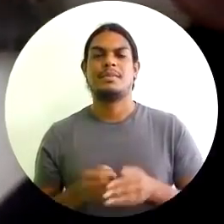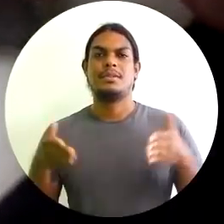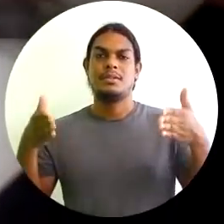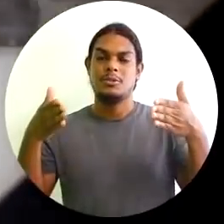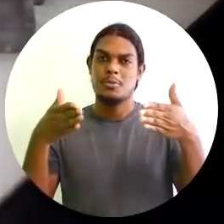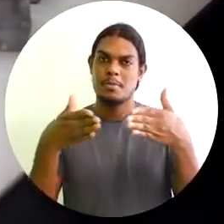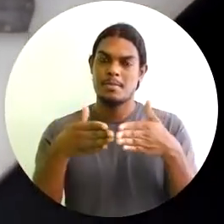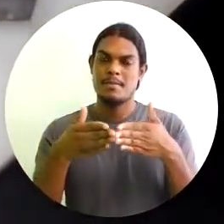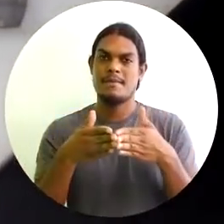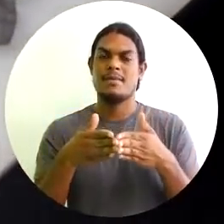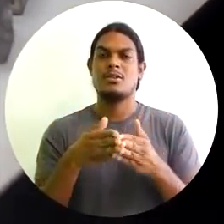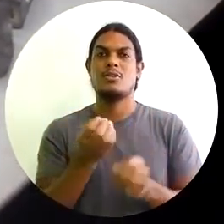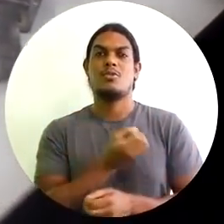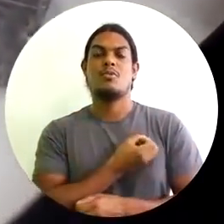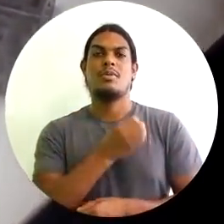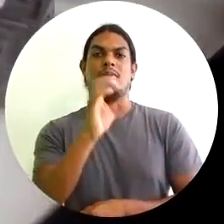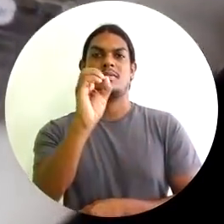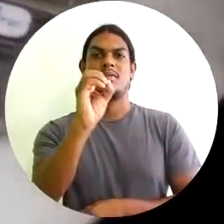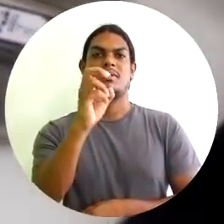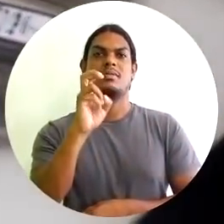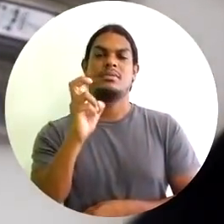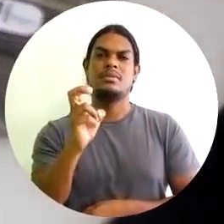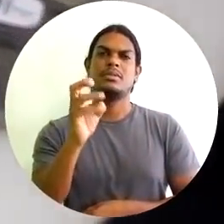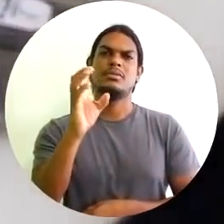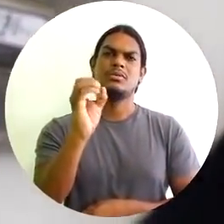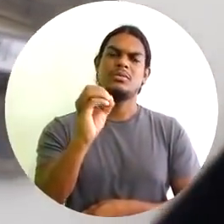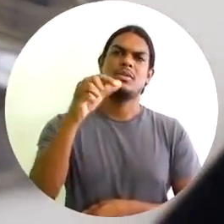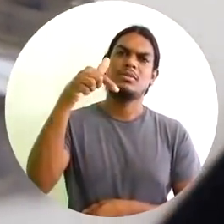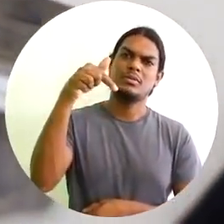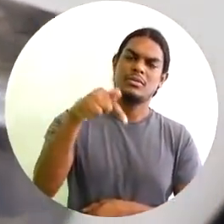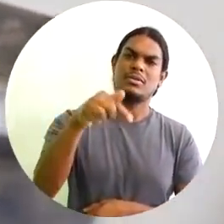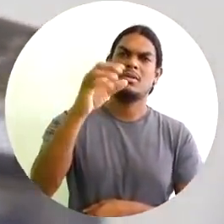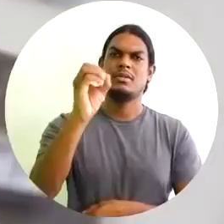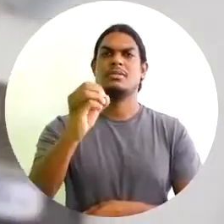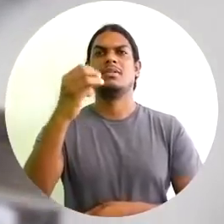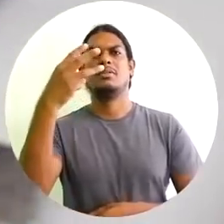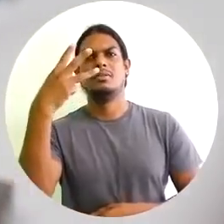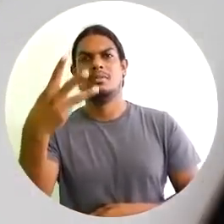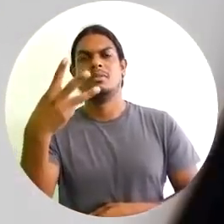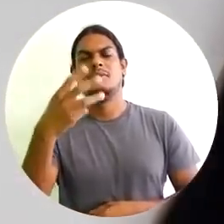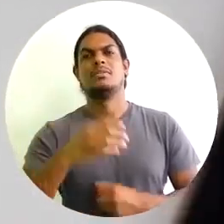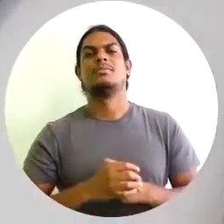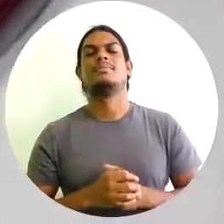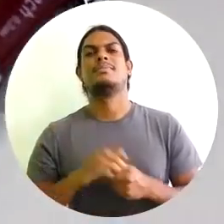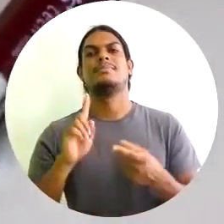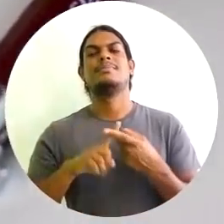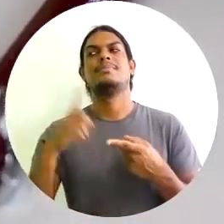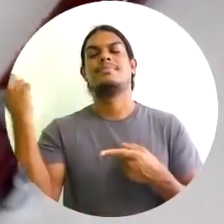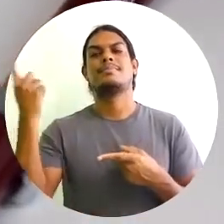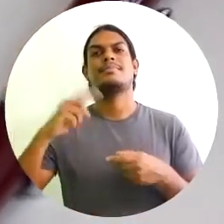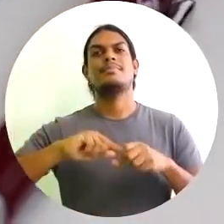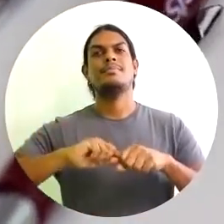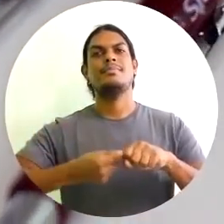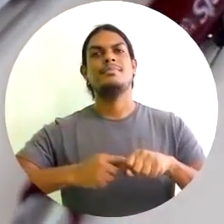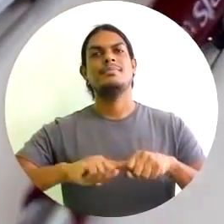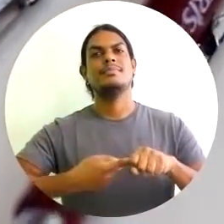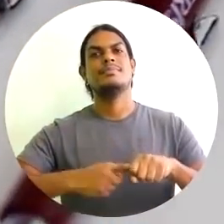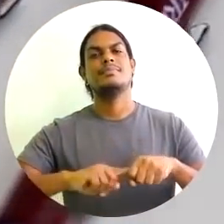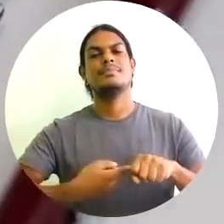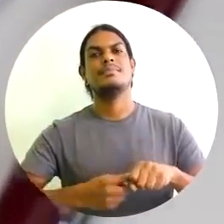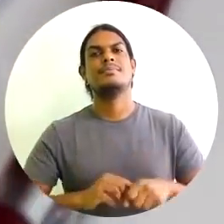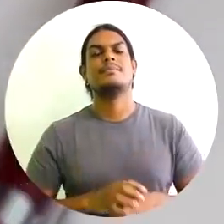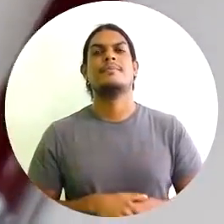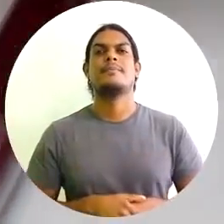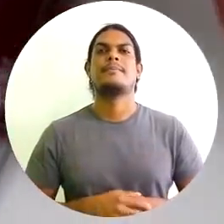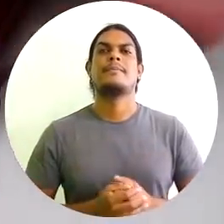Nós temos aqui 05, 07, 03. E aqui as lapiseiras 03, 05,